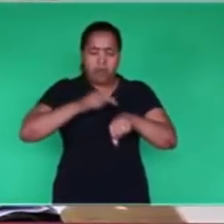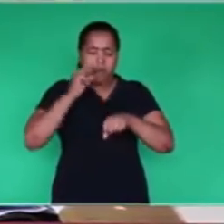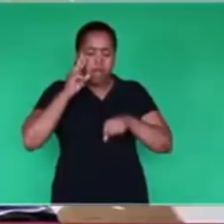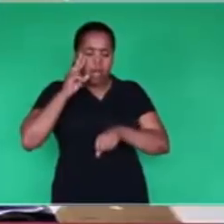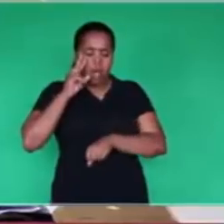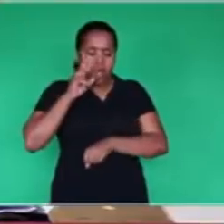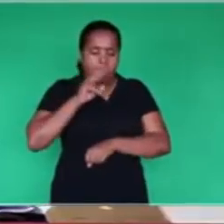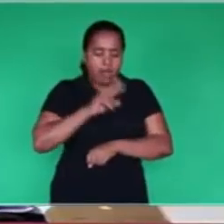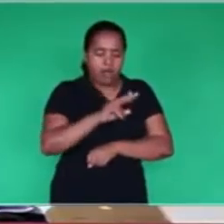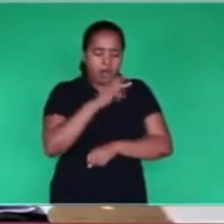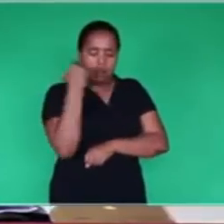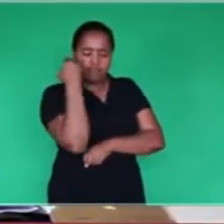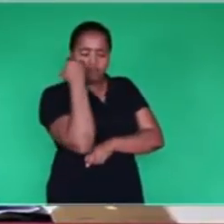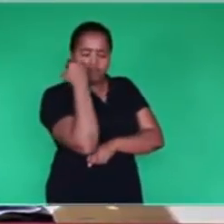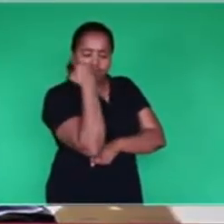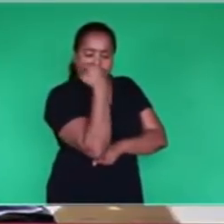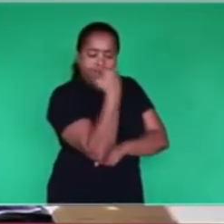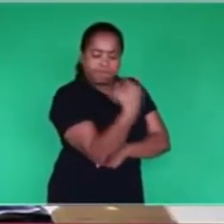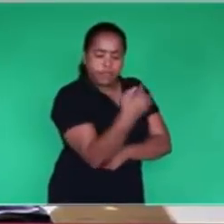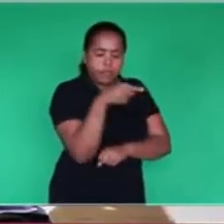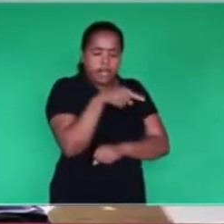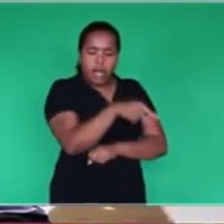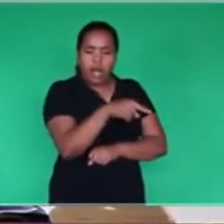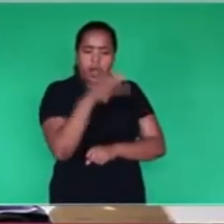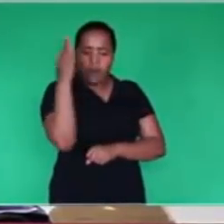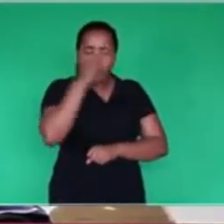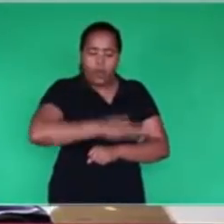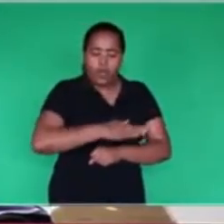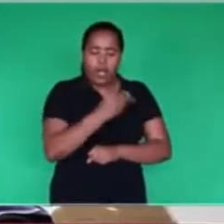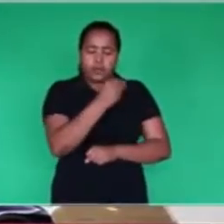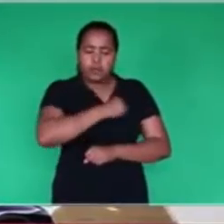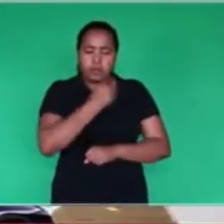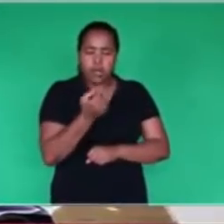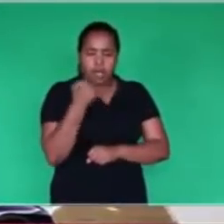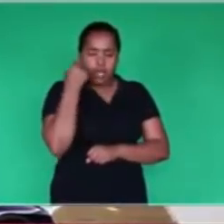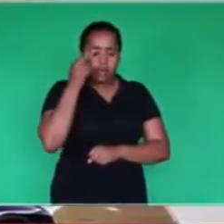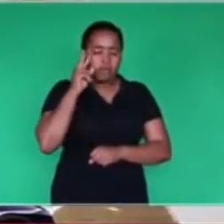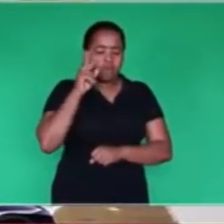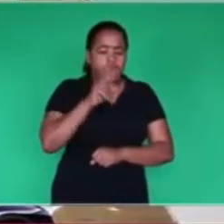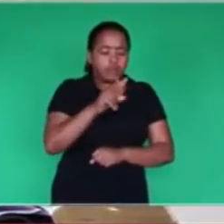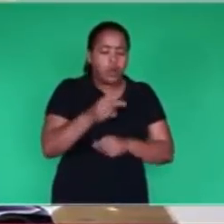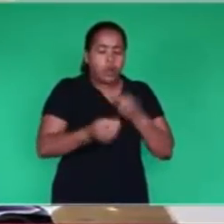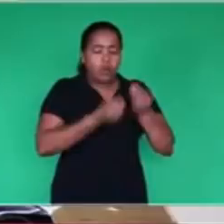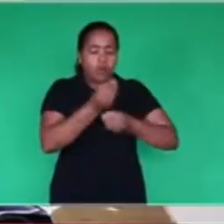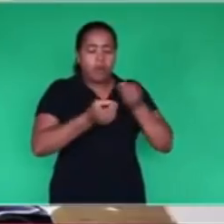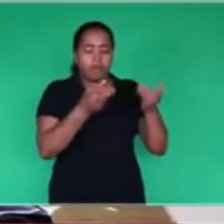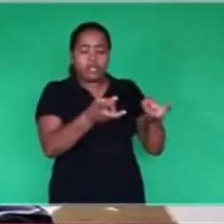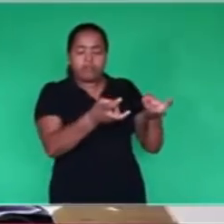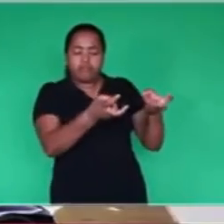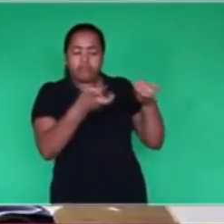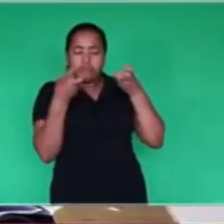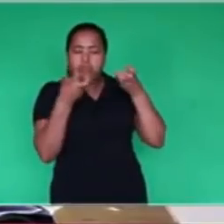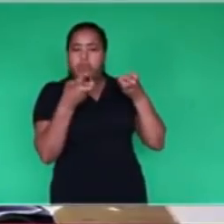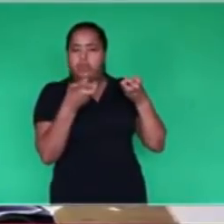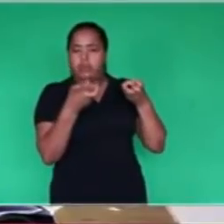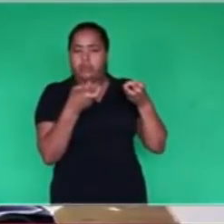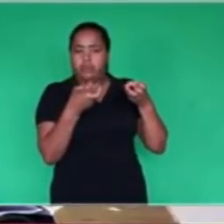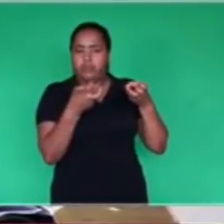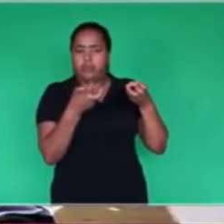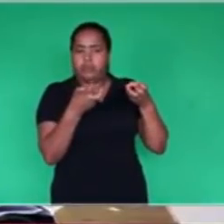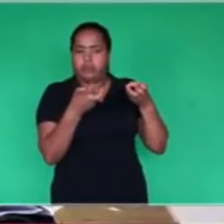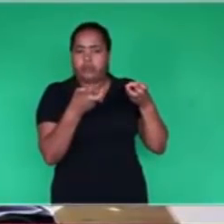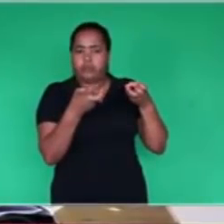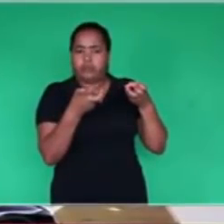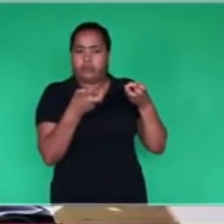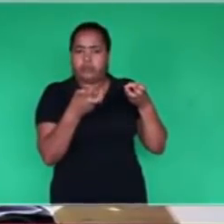a maldade, o pecado está no seu olhar, na sua forma de ver as coisas. E a língua, quando você